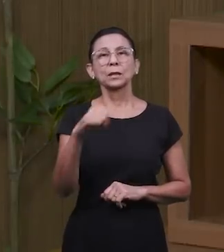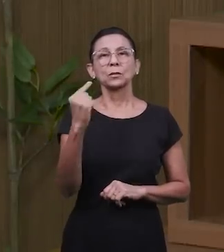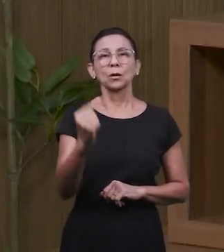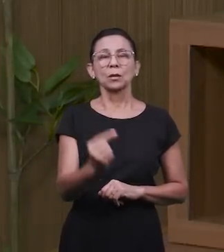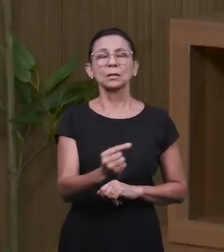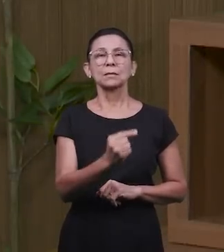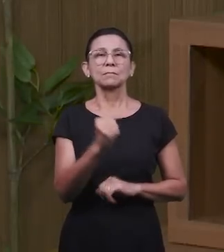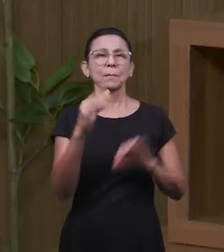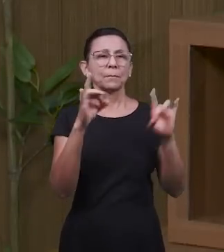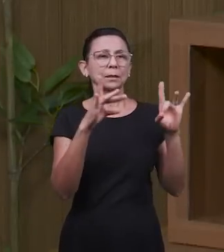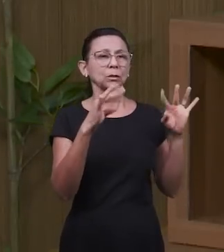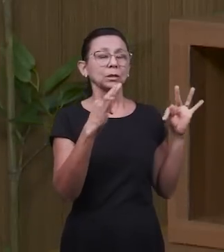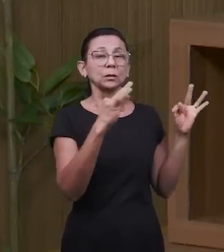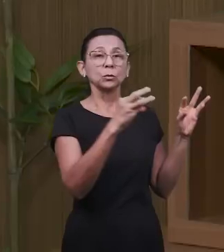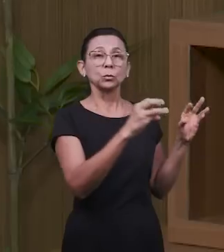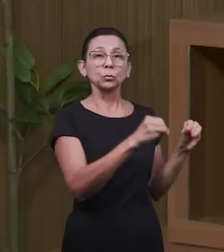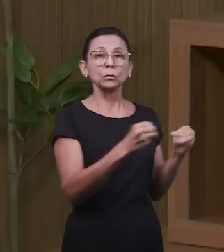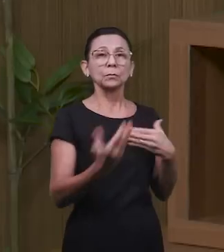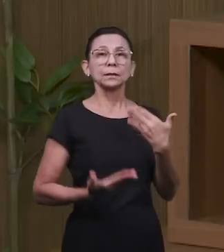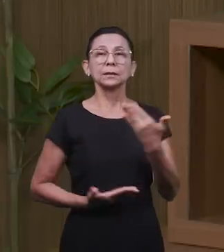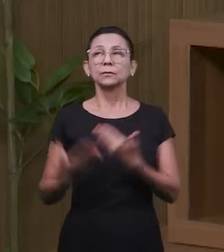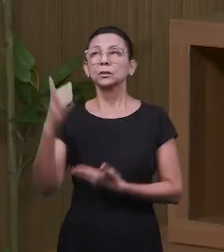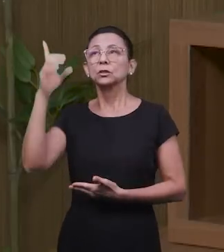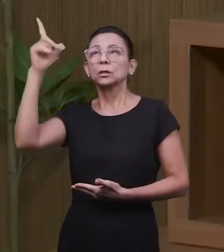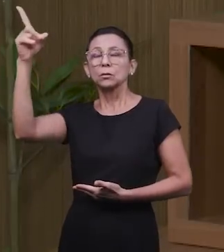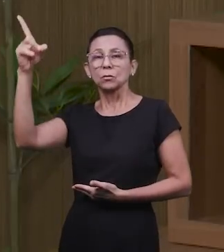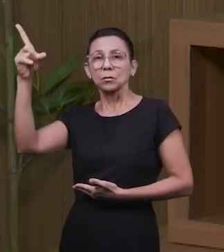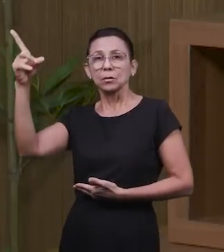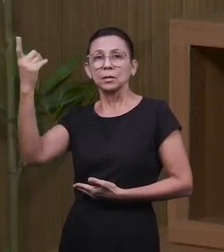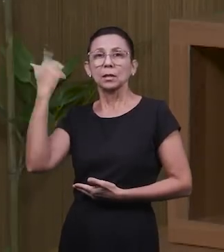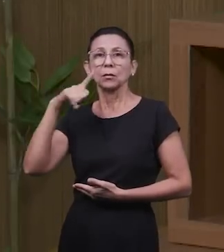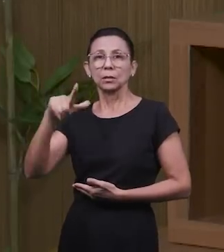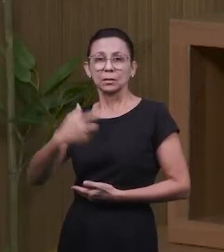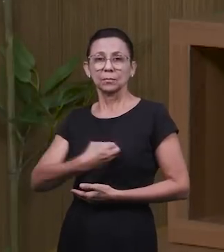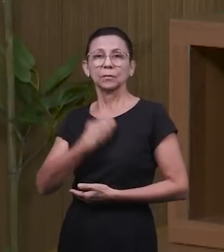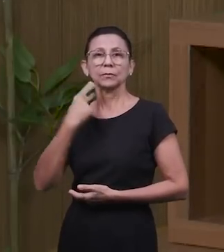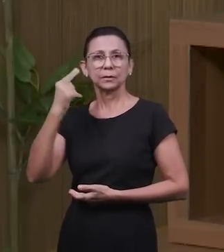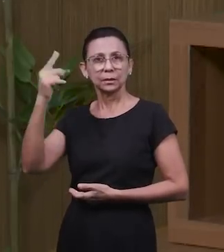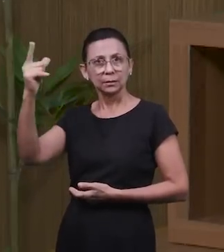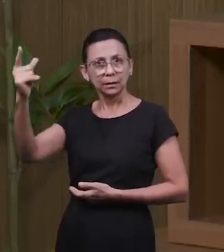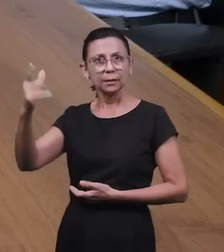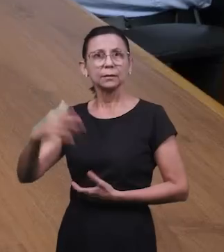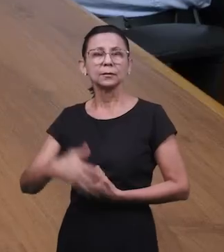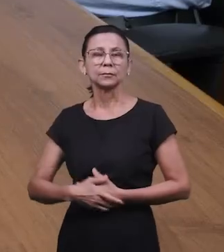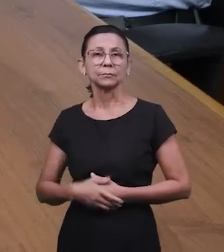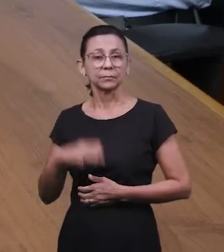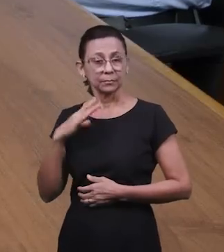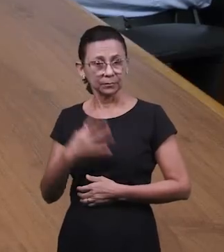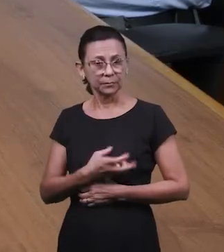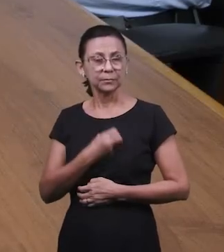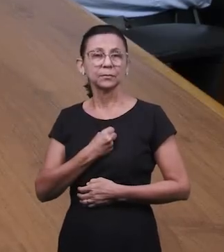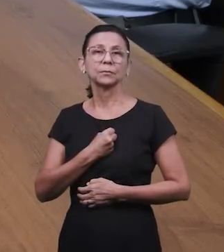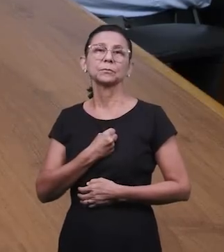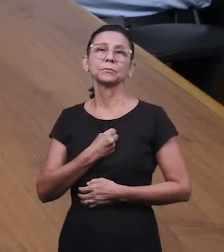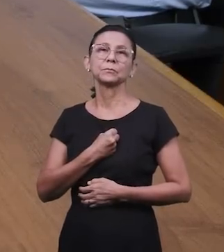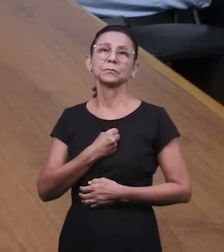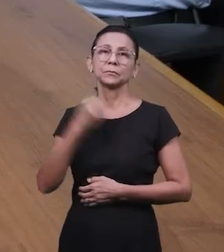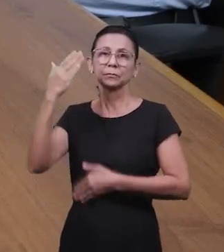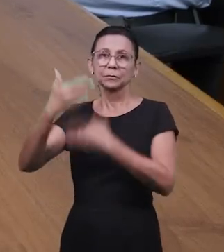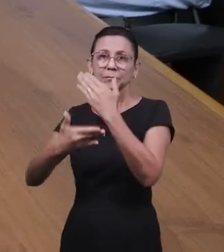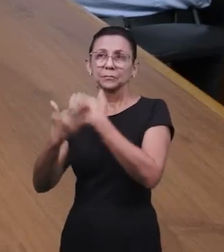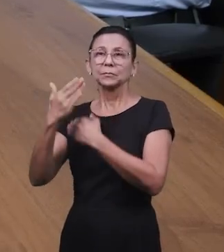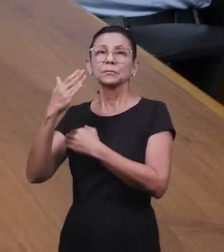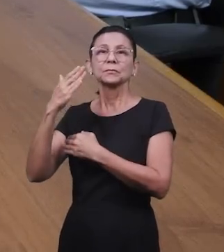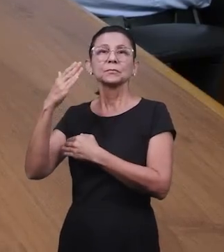ressuscitamos com Ele. Glória a Jesus. Isso é a salvação. Quando nós estamos falando dessas coisas, nós falamos da salvação. É